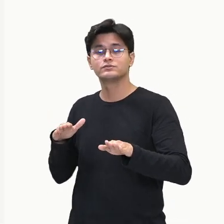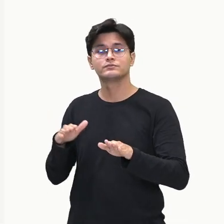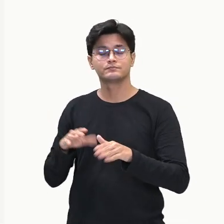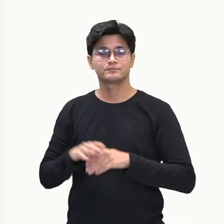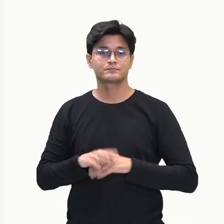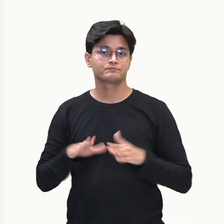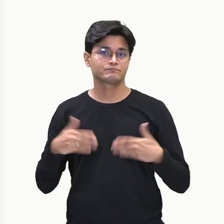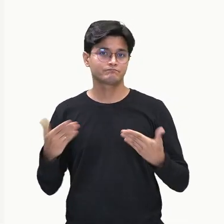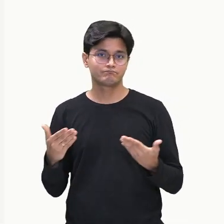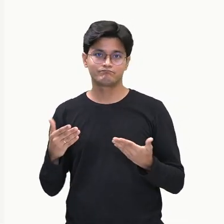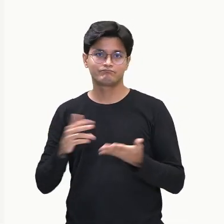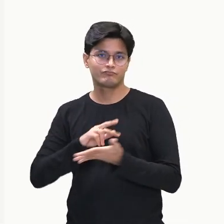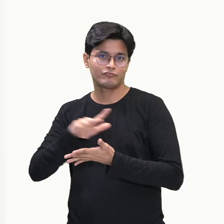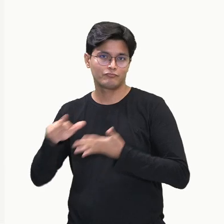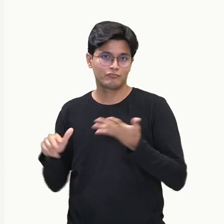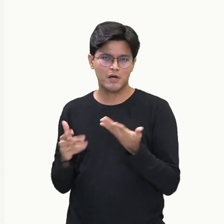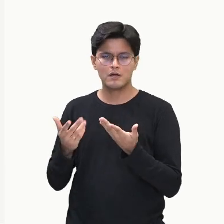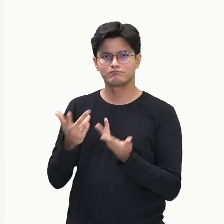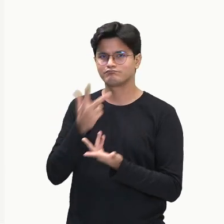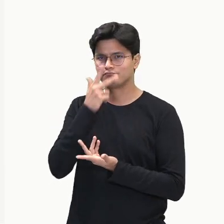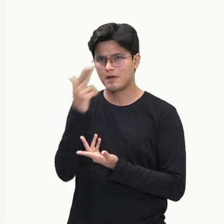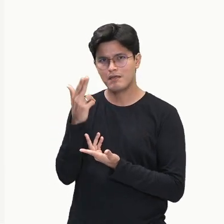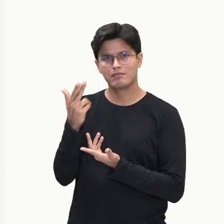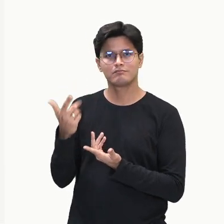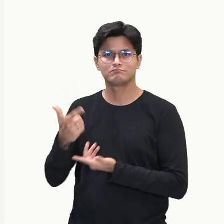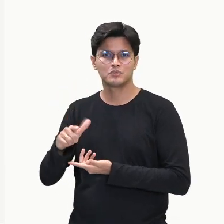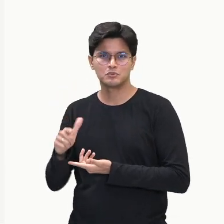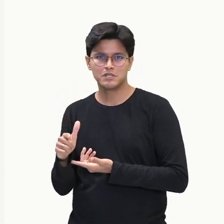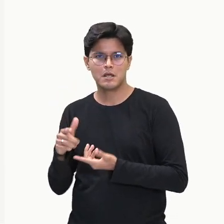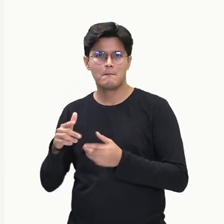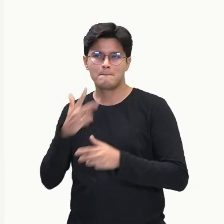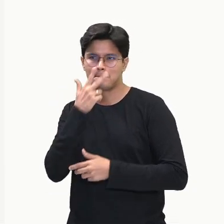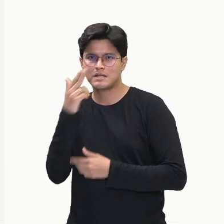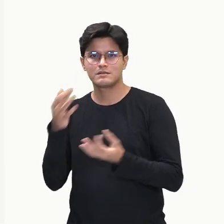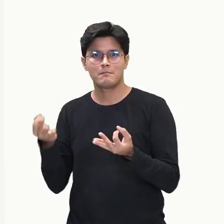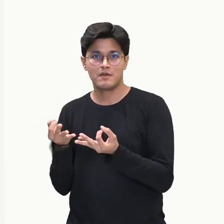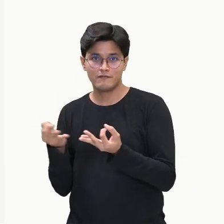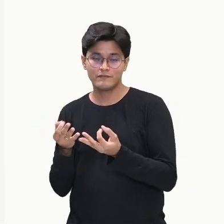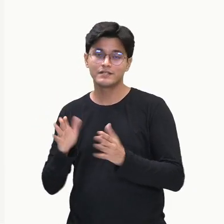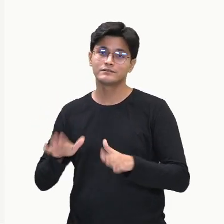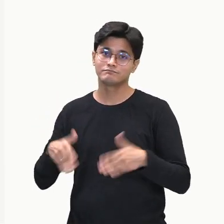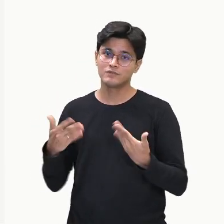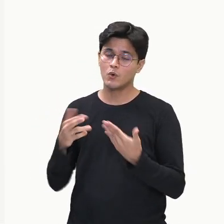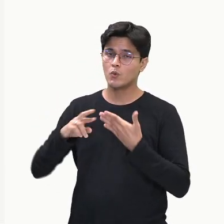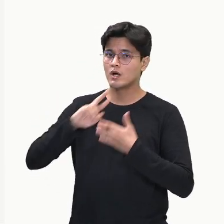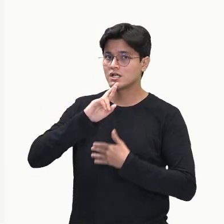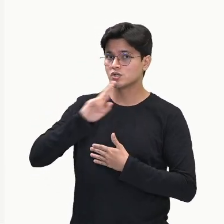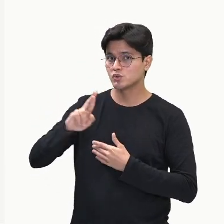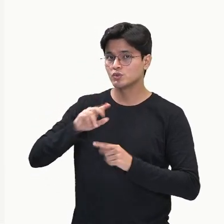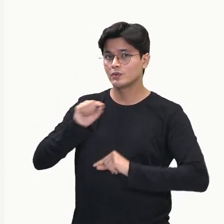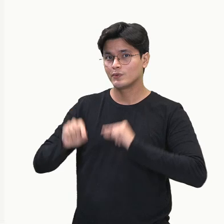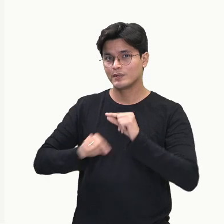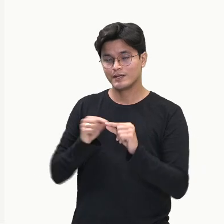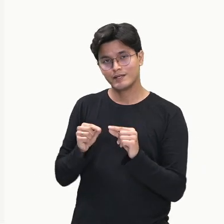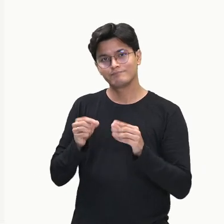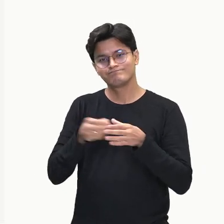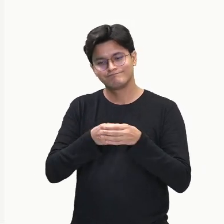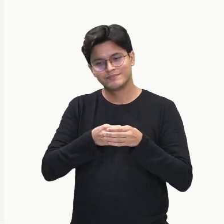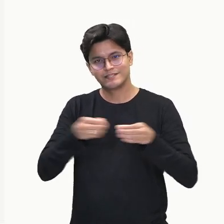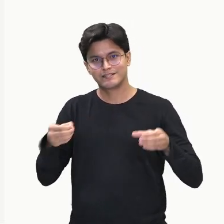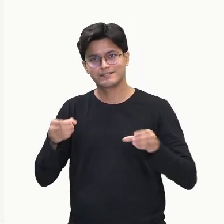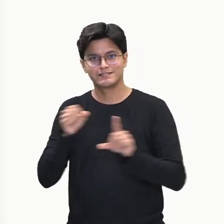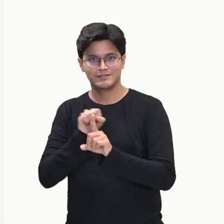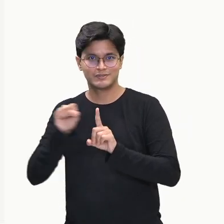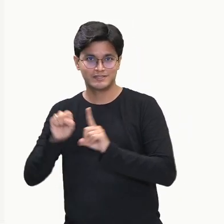aí, essas mudanças acentuam o que a gente chama de segregação social. E isso também reduz esses